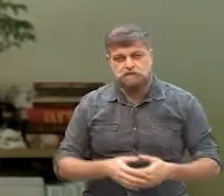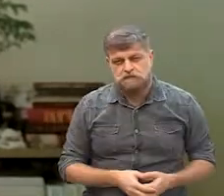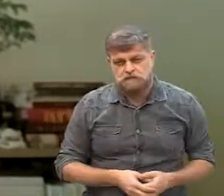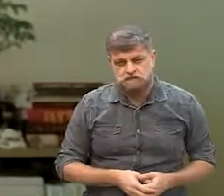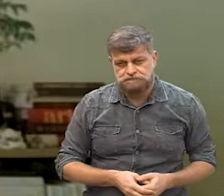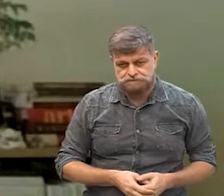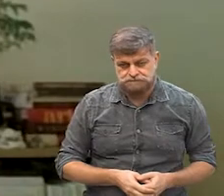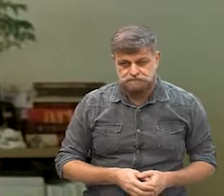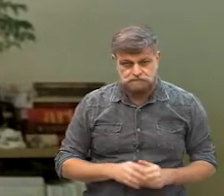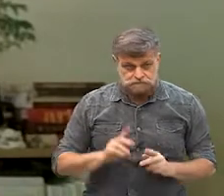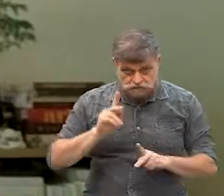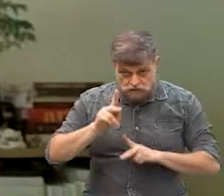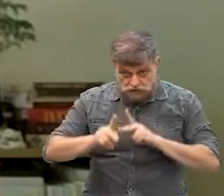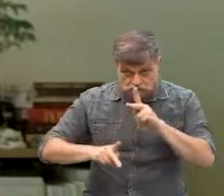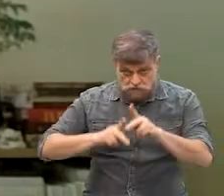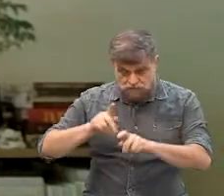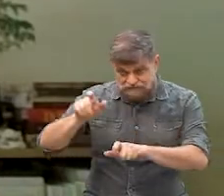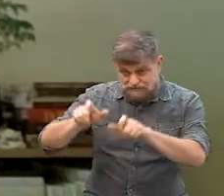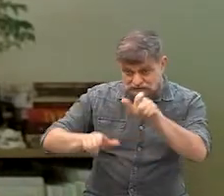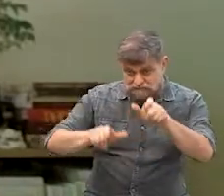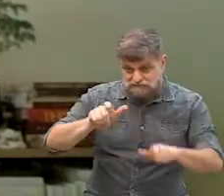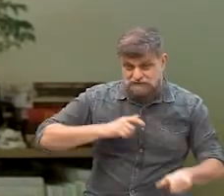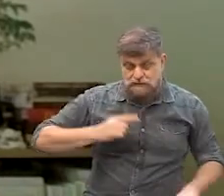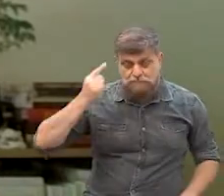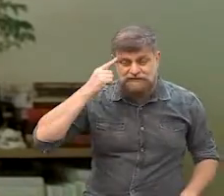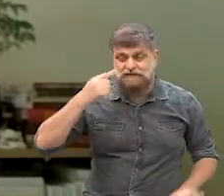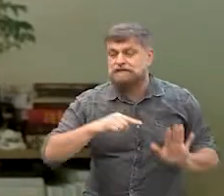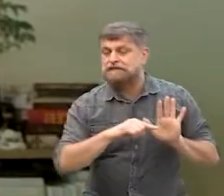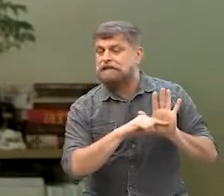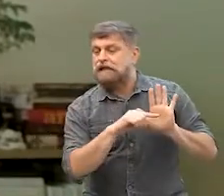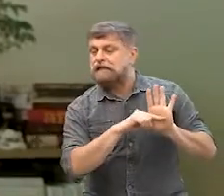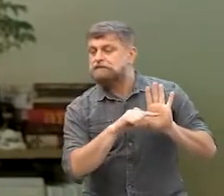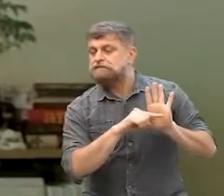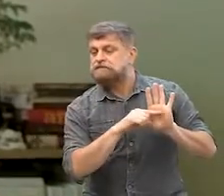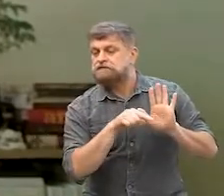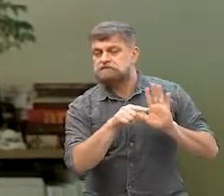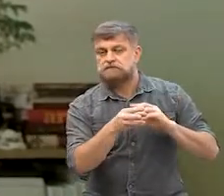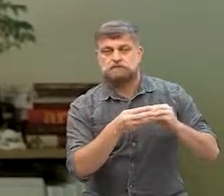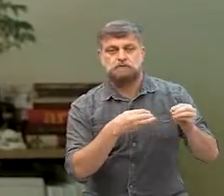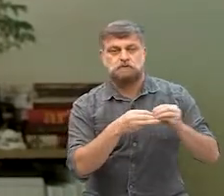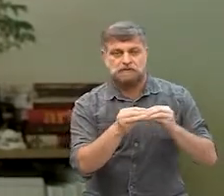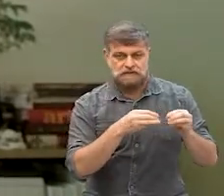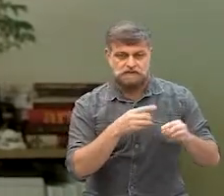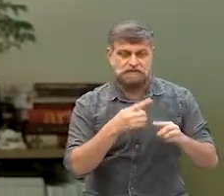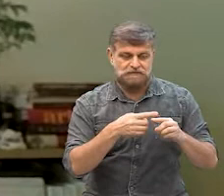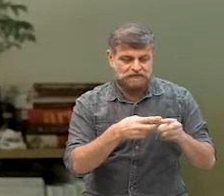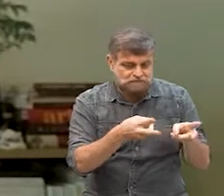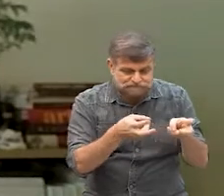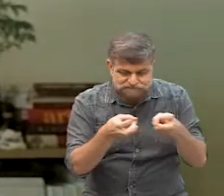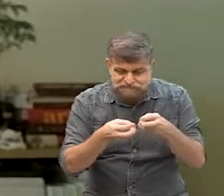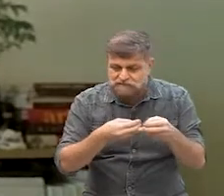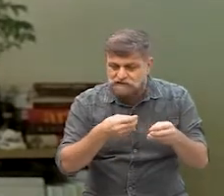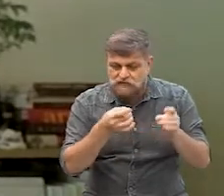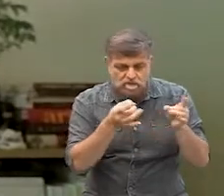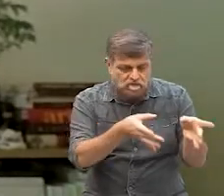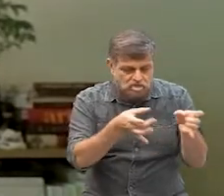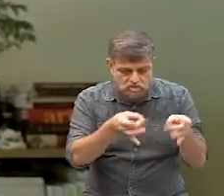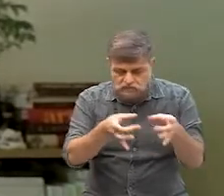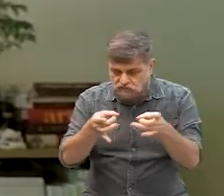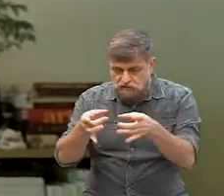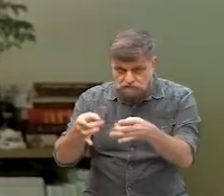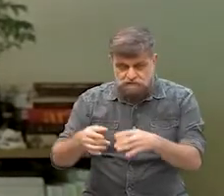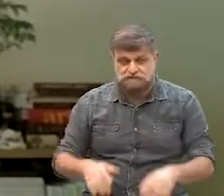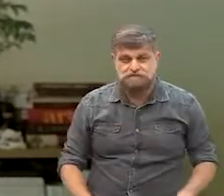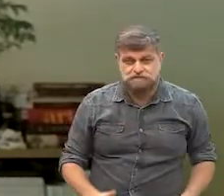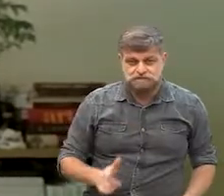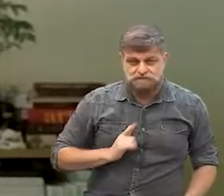a própria população tem uma ideia negativa do plástico exatamente por causa dessa descartabilidade. Então, a